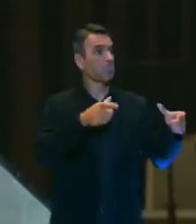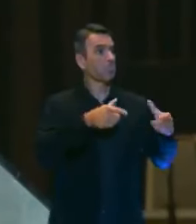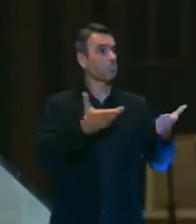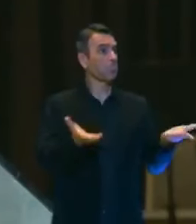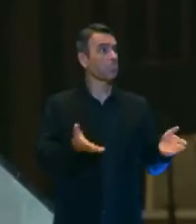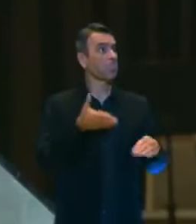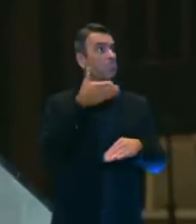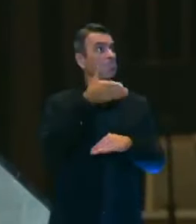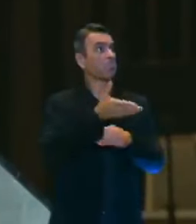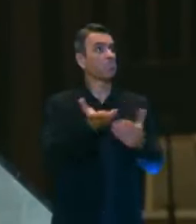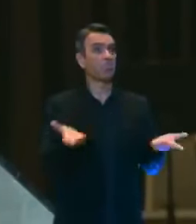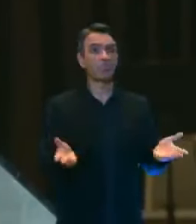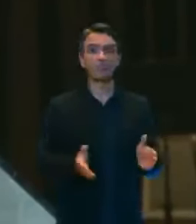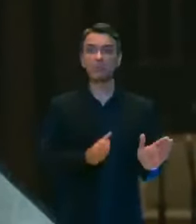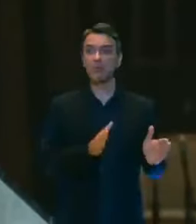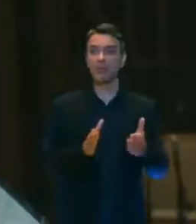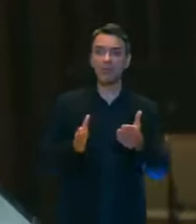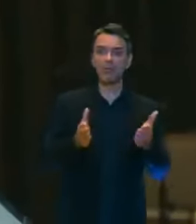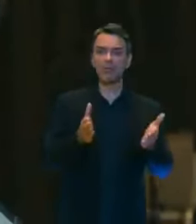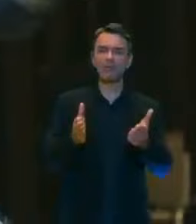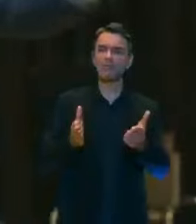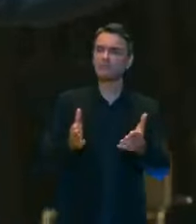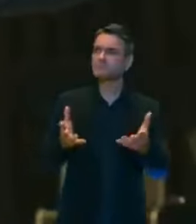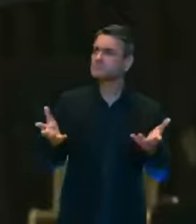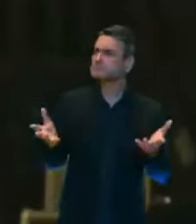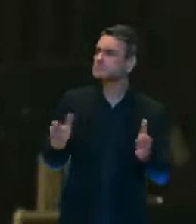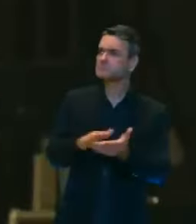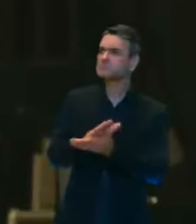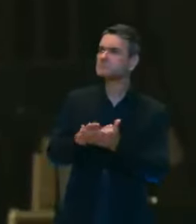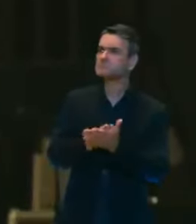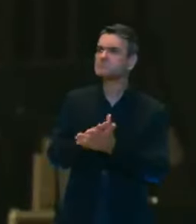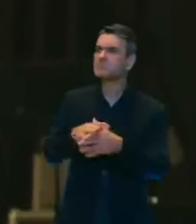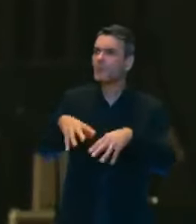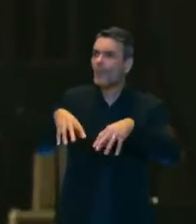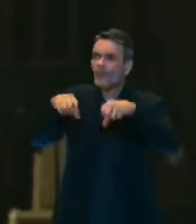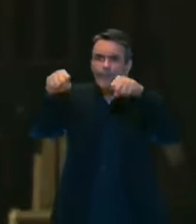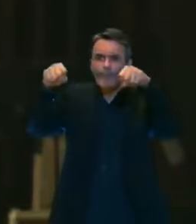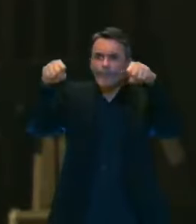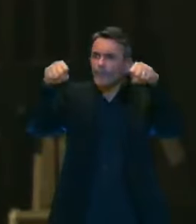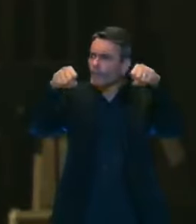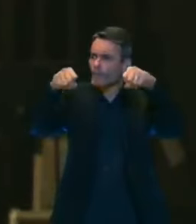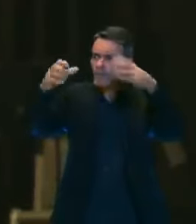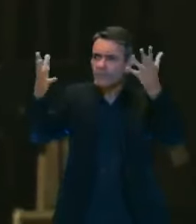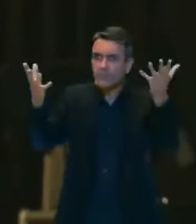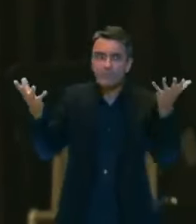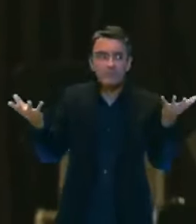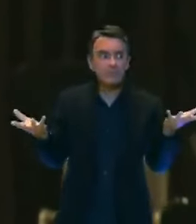Aí daqui a pouco ele entrou numas ruas assim que não tinha nada, um breu, um escuro.